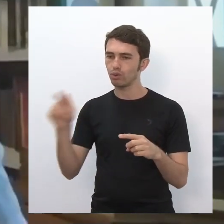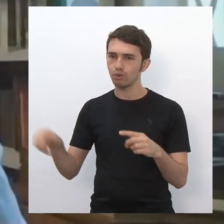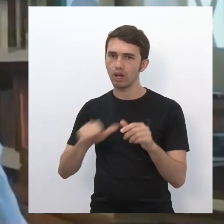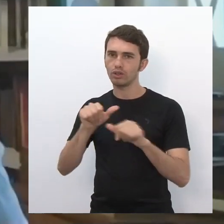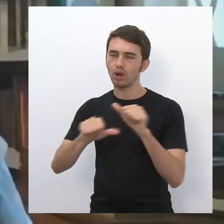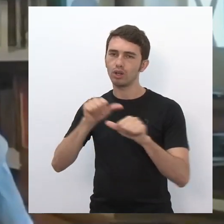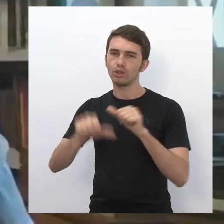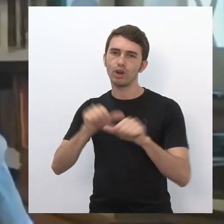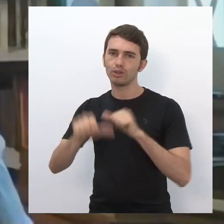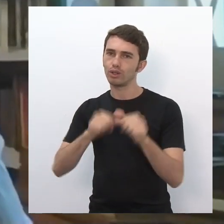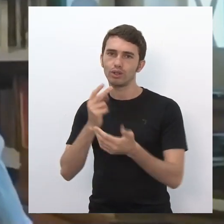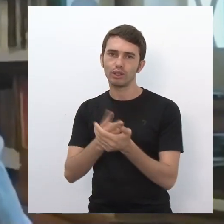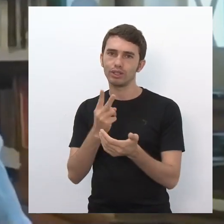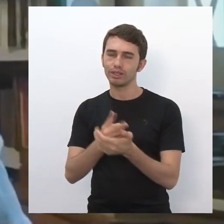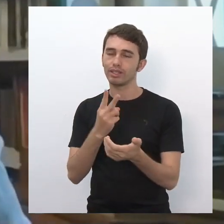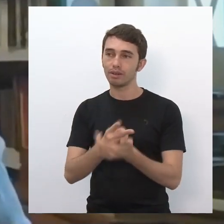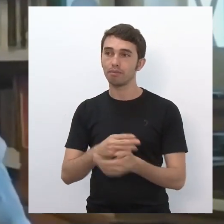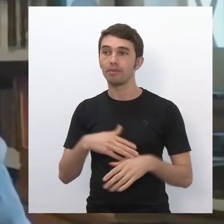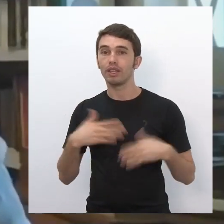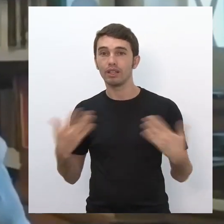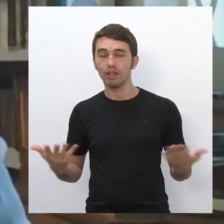mais, né? Então, a gente,